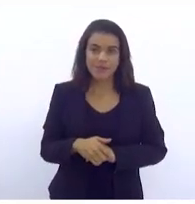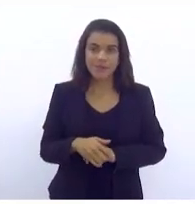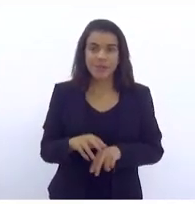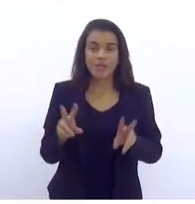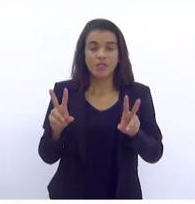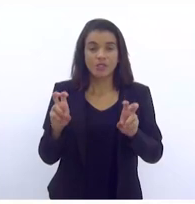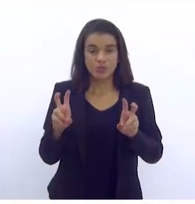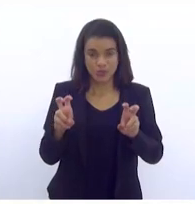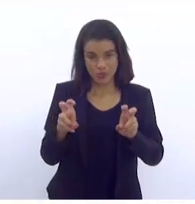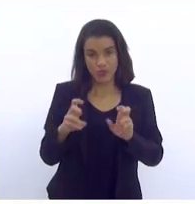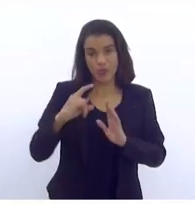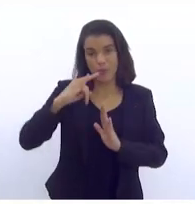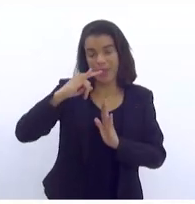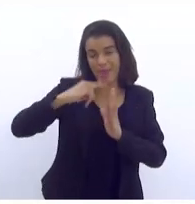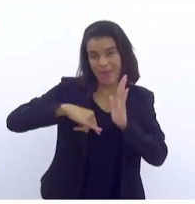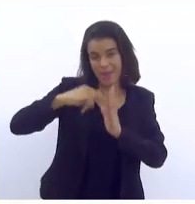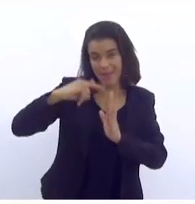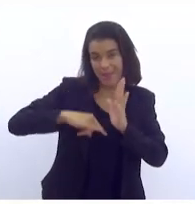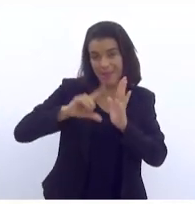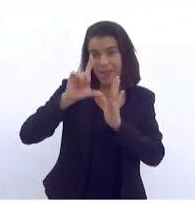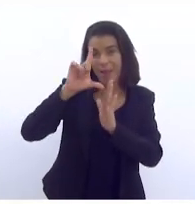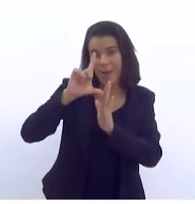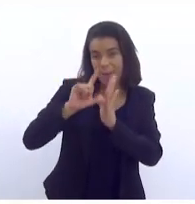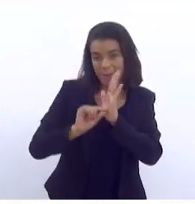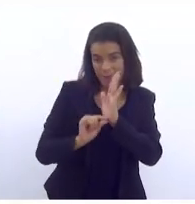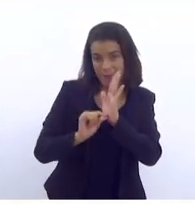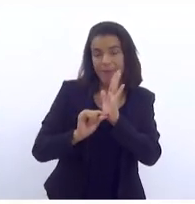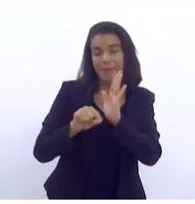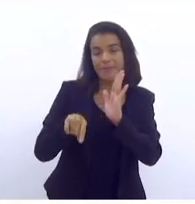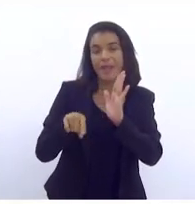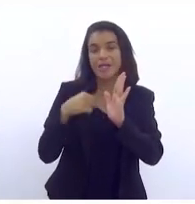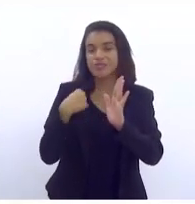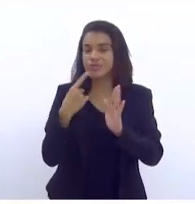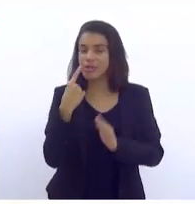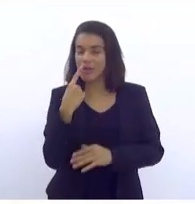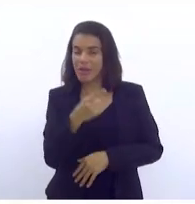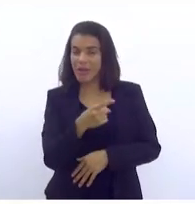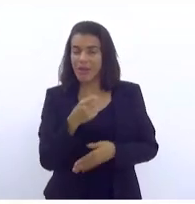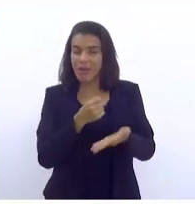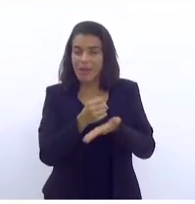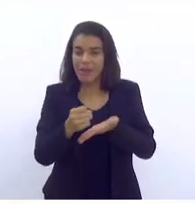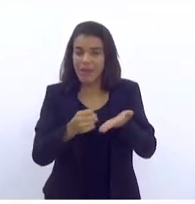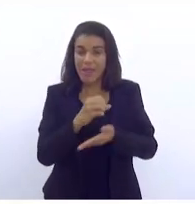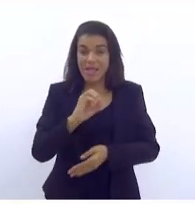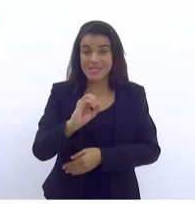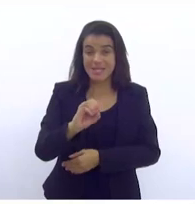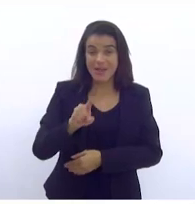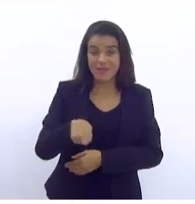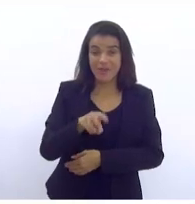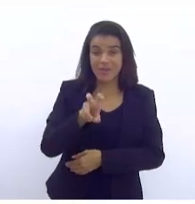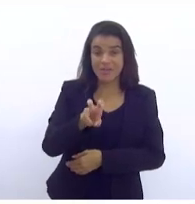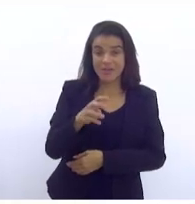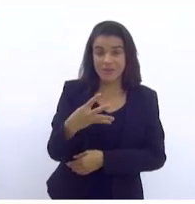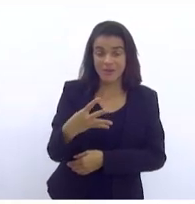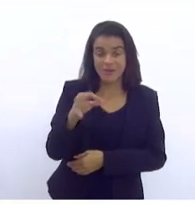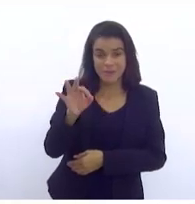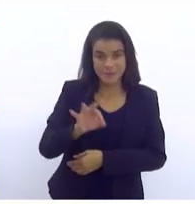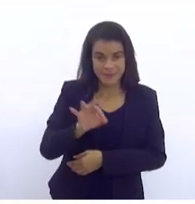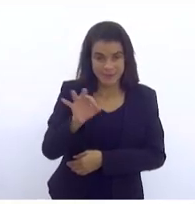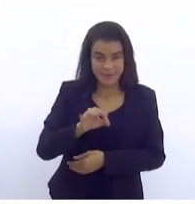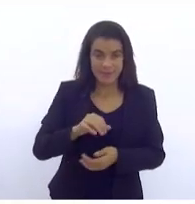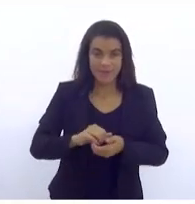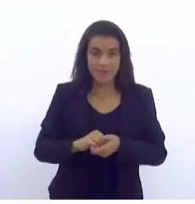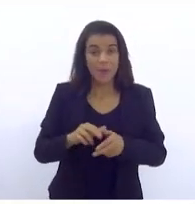questão da tarifa social a gente partiu de uma uma base registrada de 0,54